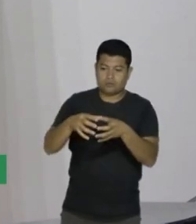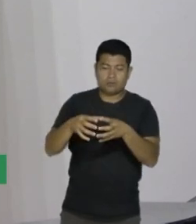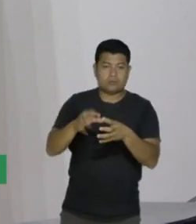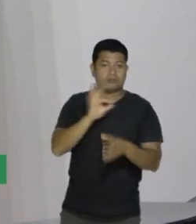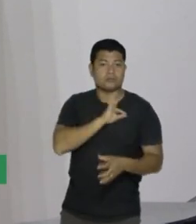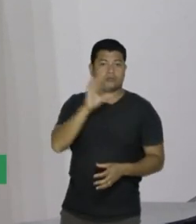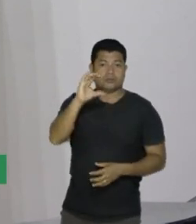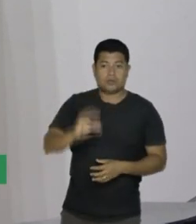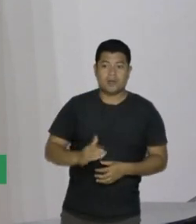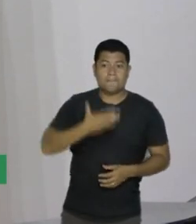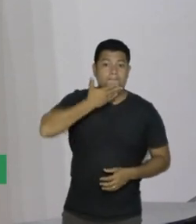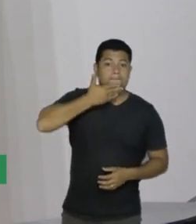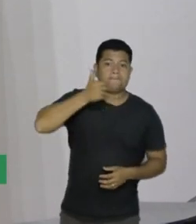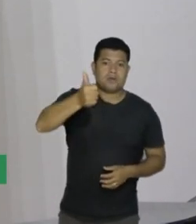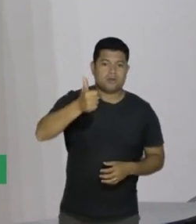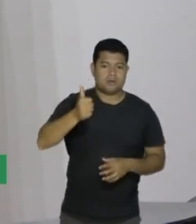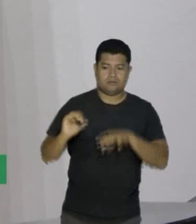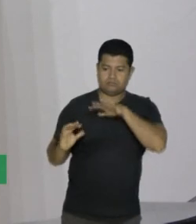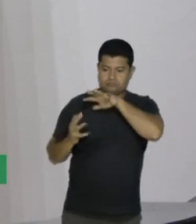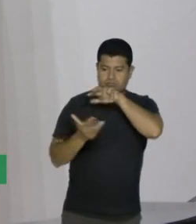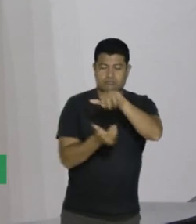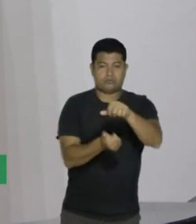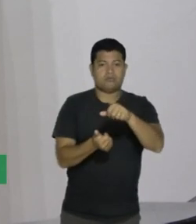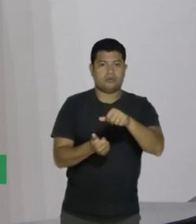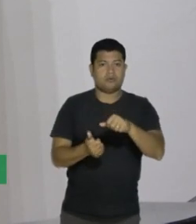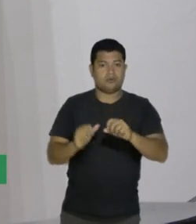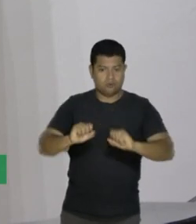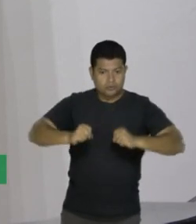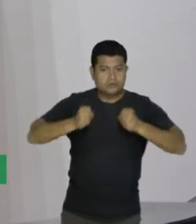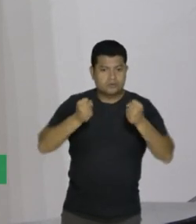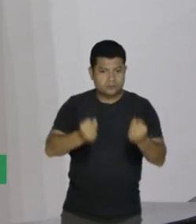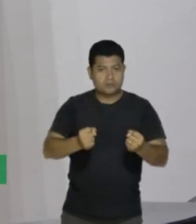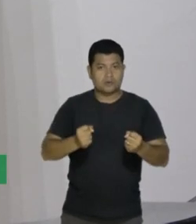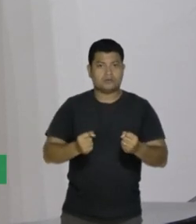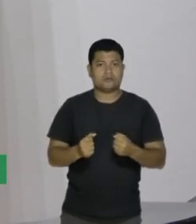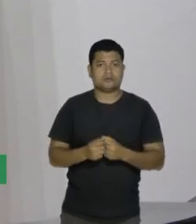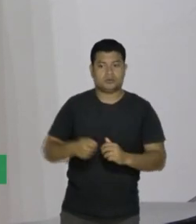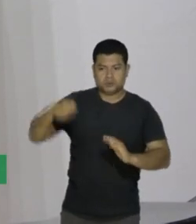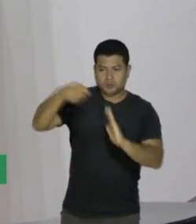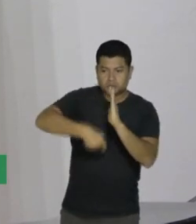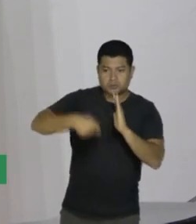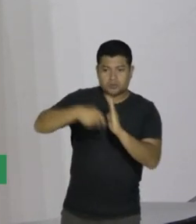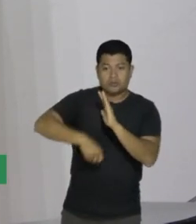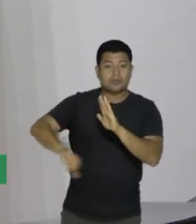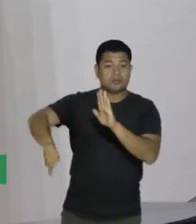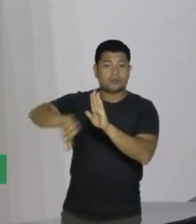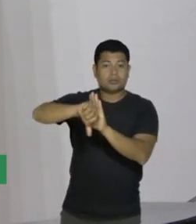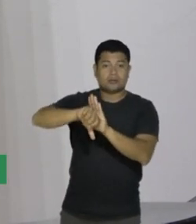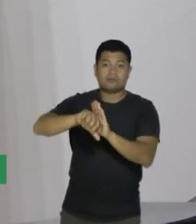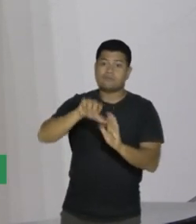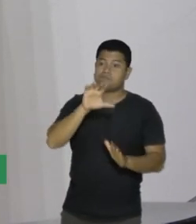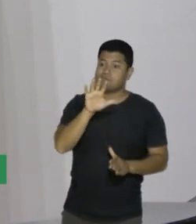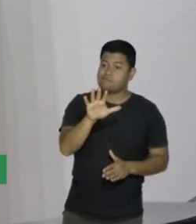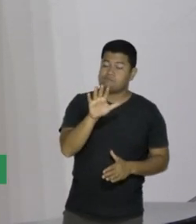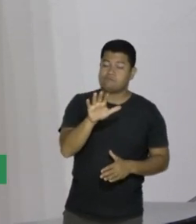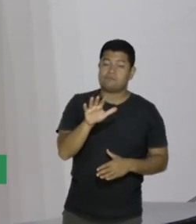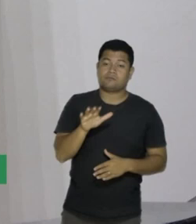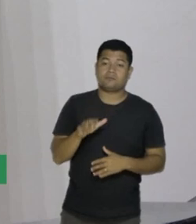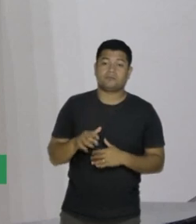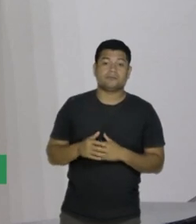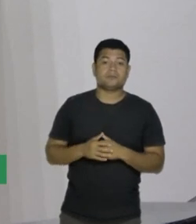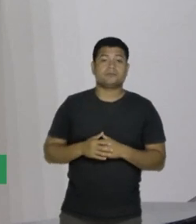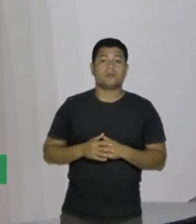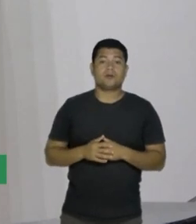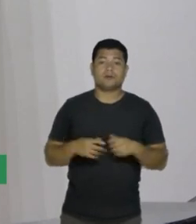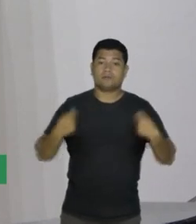investigativa do mundo linha dura contra o crime entretanto cabe aqui dizer